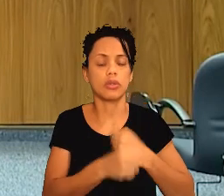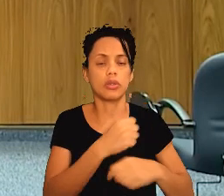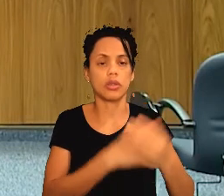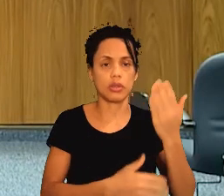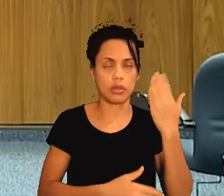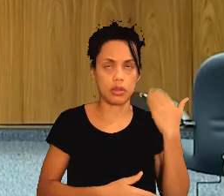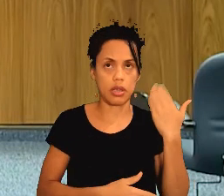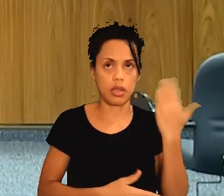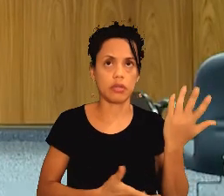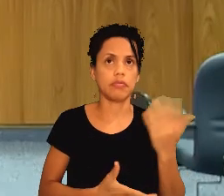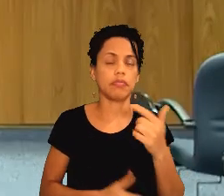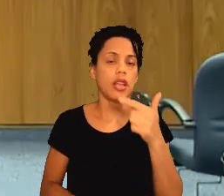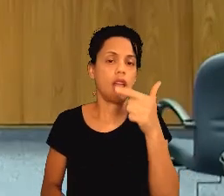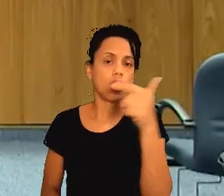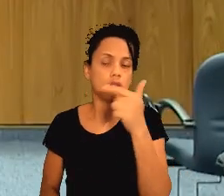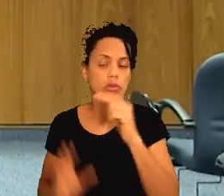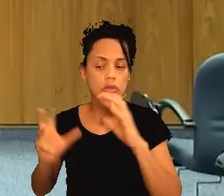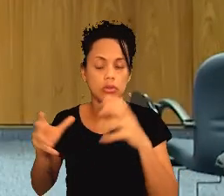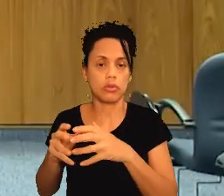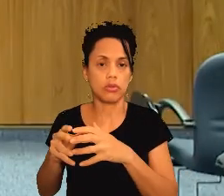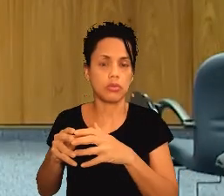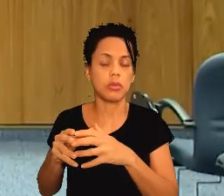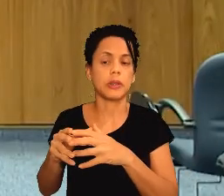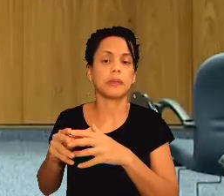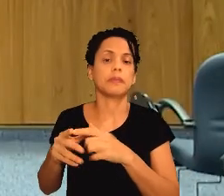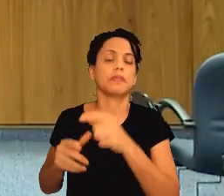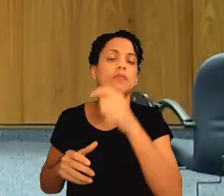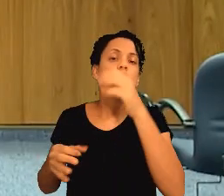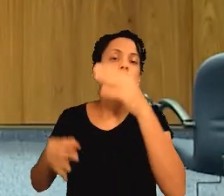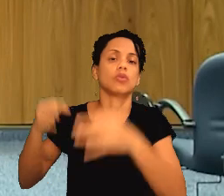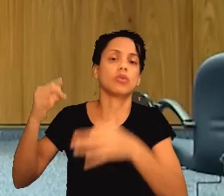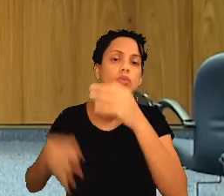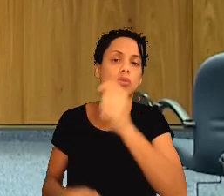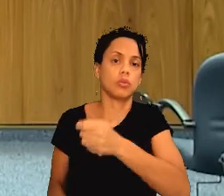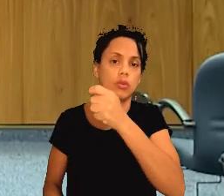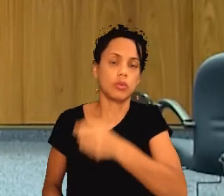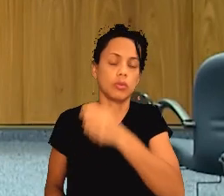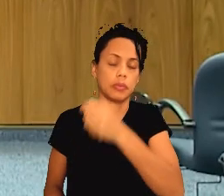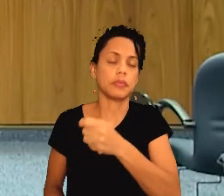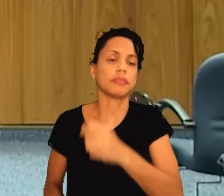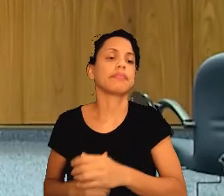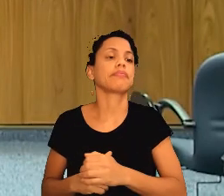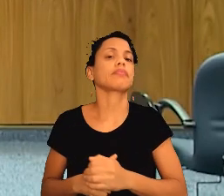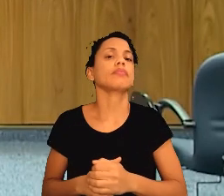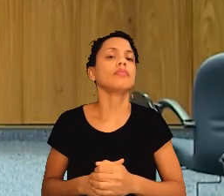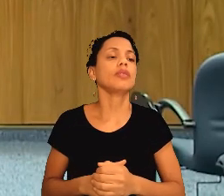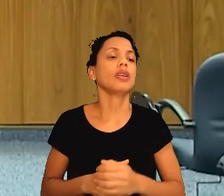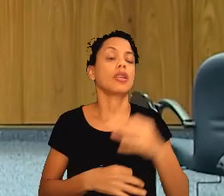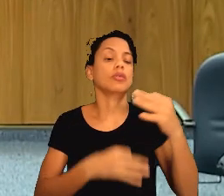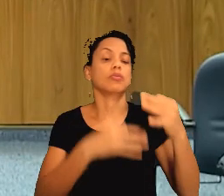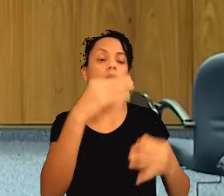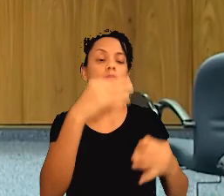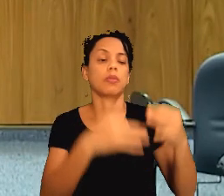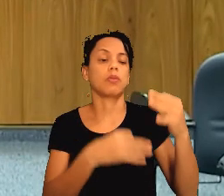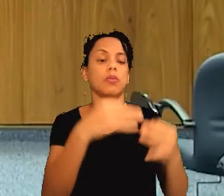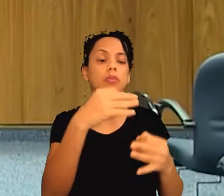anos atrás, a segunda turma do Supremo Tribunal Federal, e não o plenário,